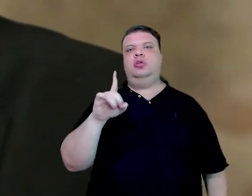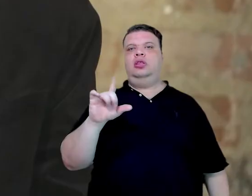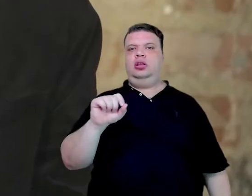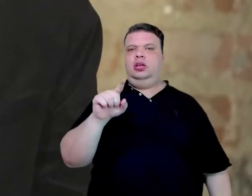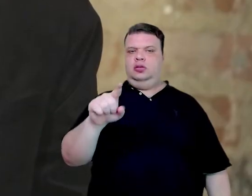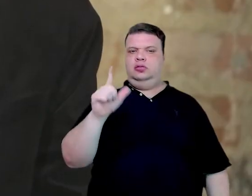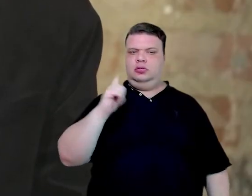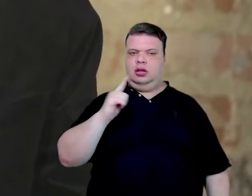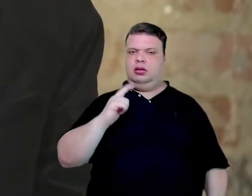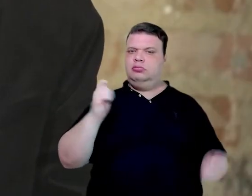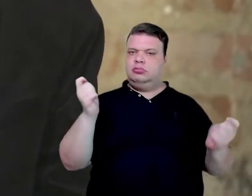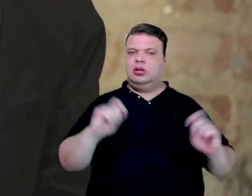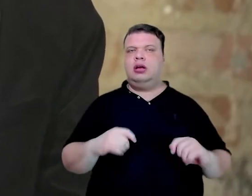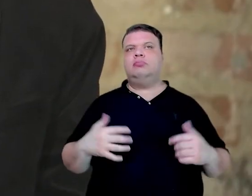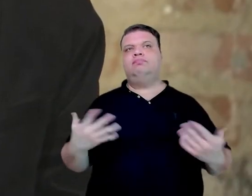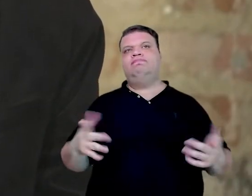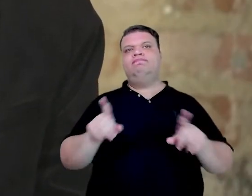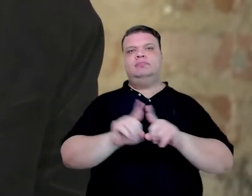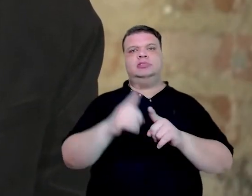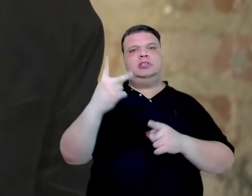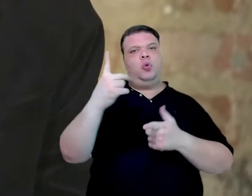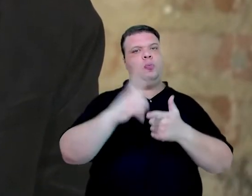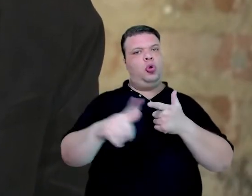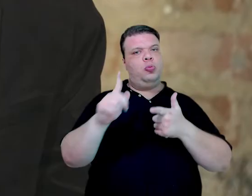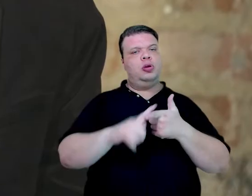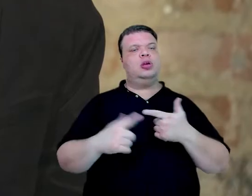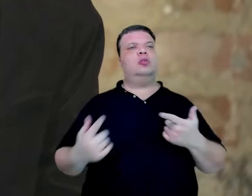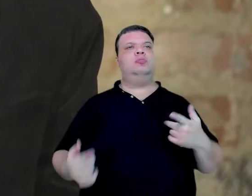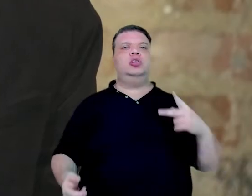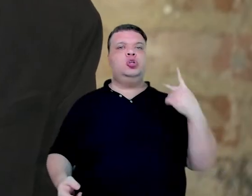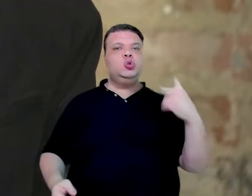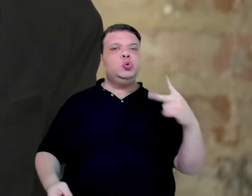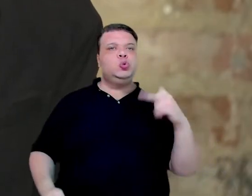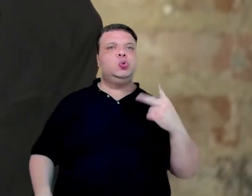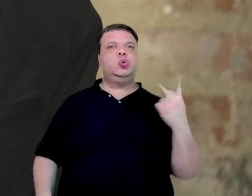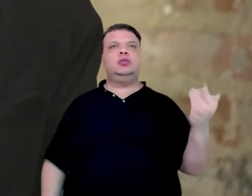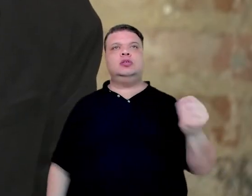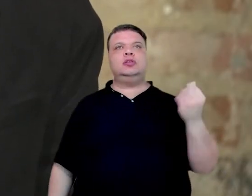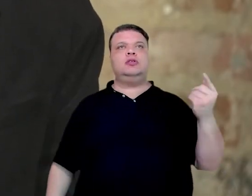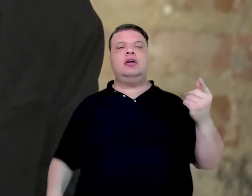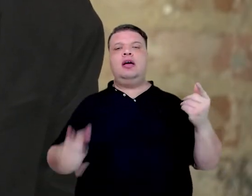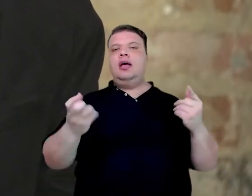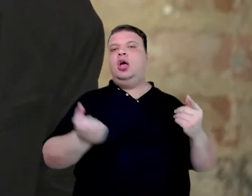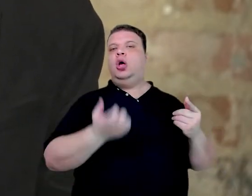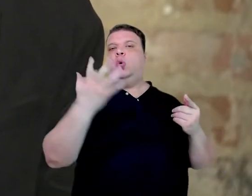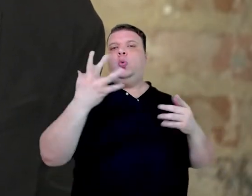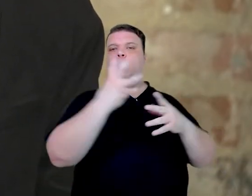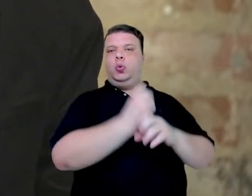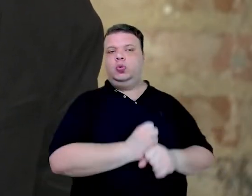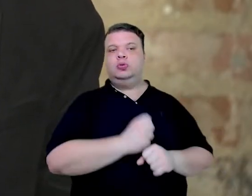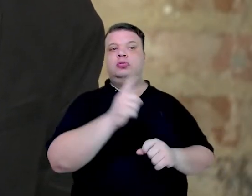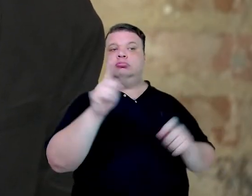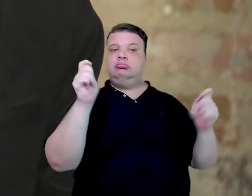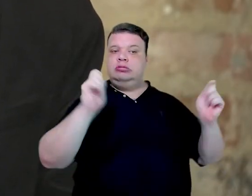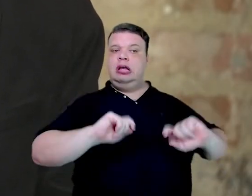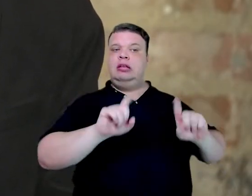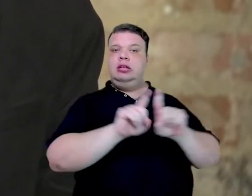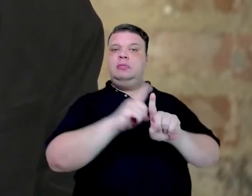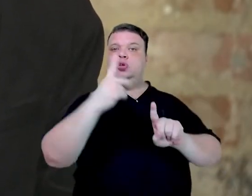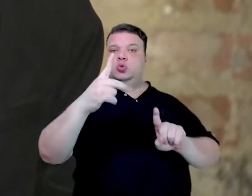estimativas, consequentemente também suas incertezas, atualmente, um dos grandes problemas é essa